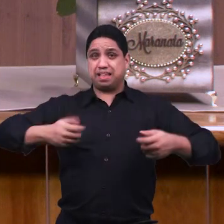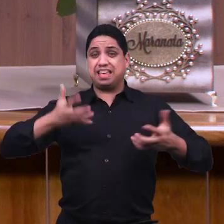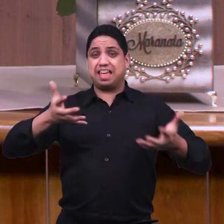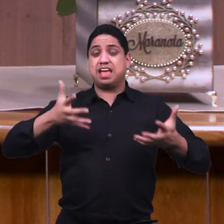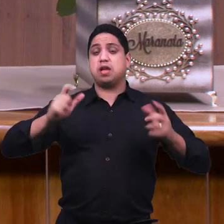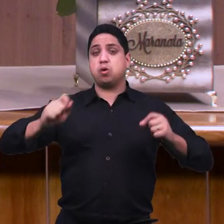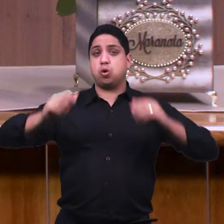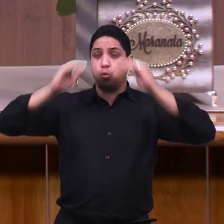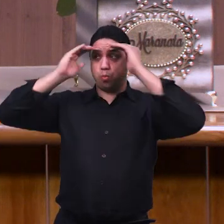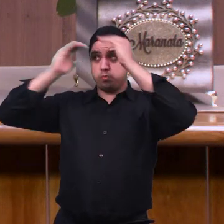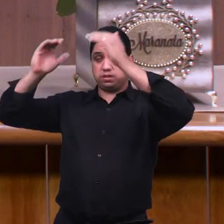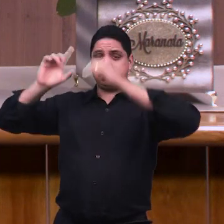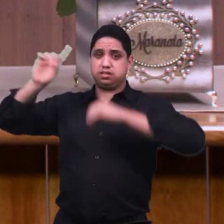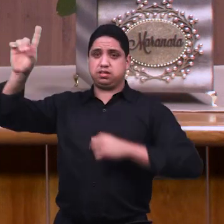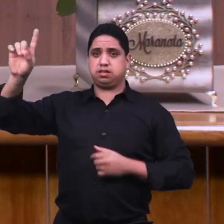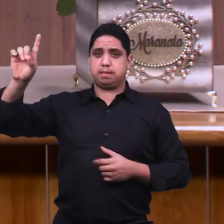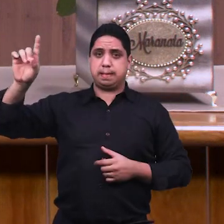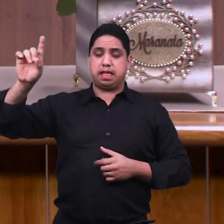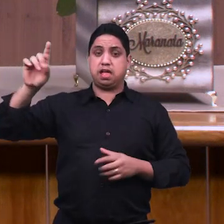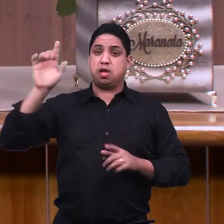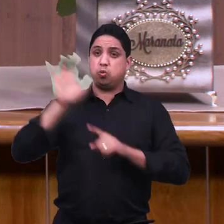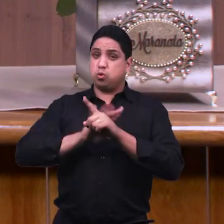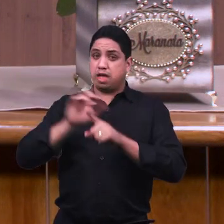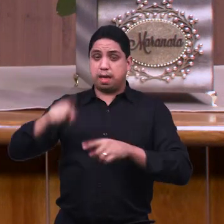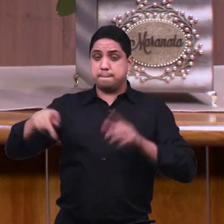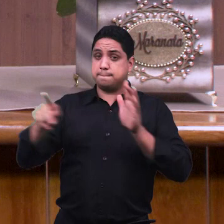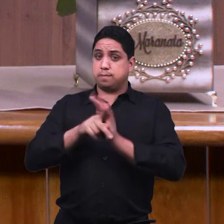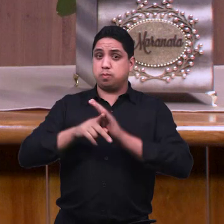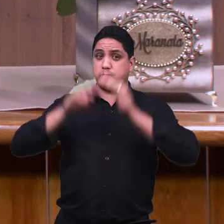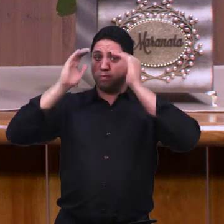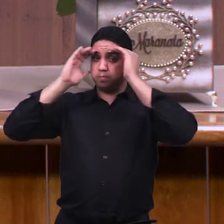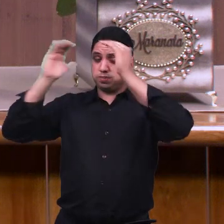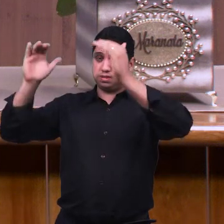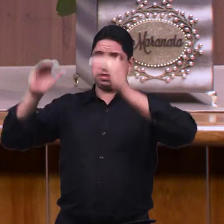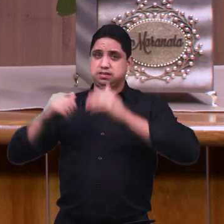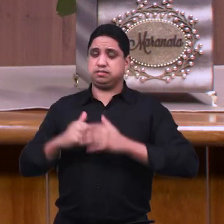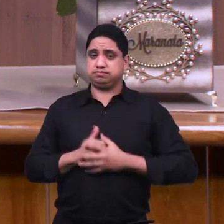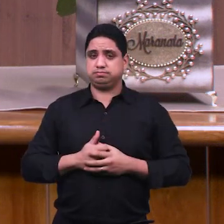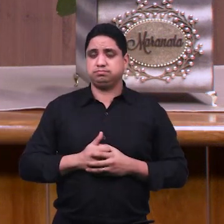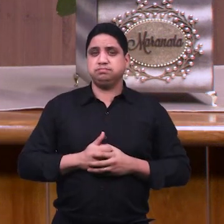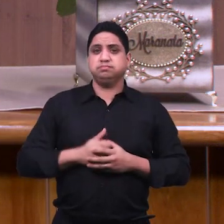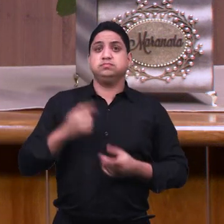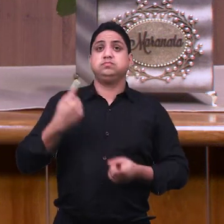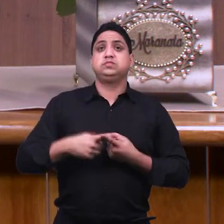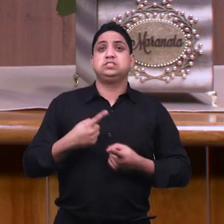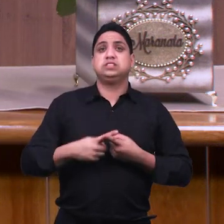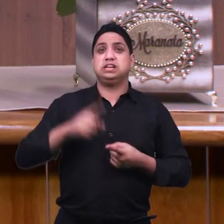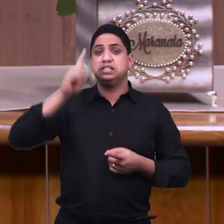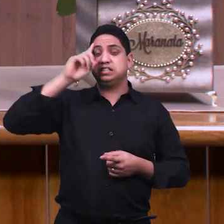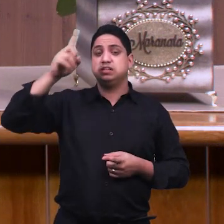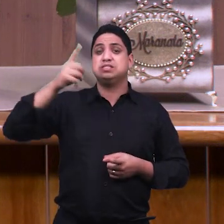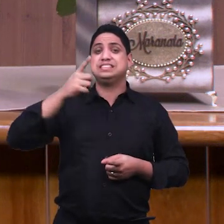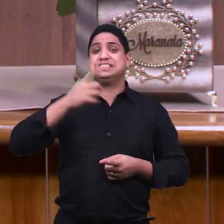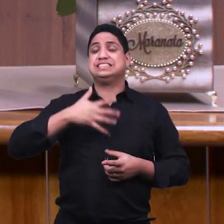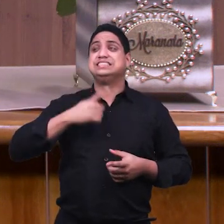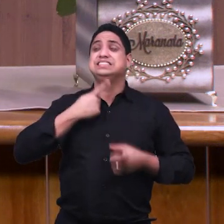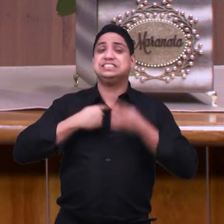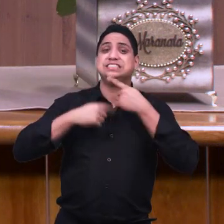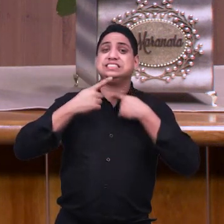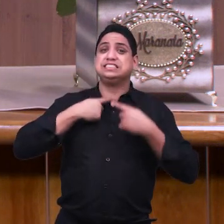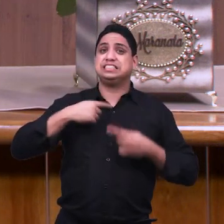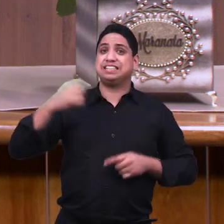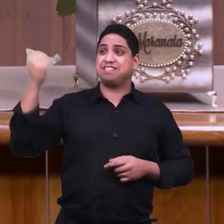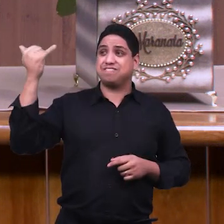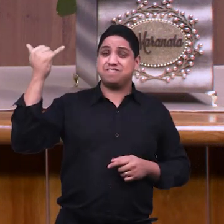Senhor. A consulta é para obediente, que ele quer obedecer. Porque Deus, ele tem prazer em falar,